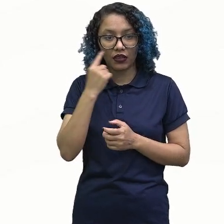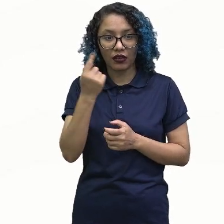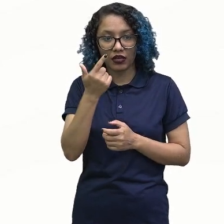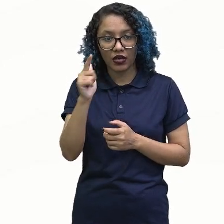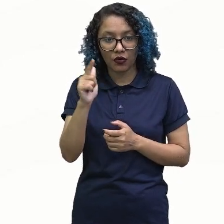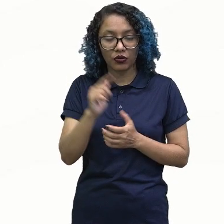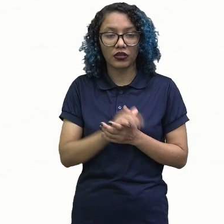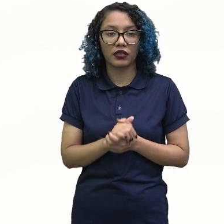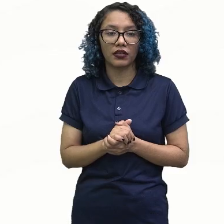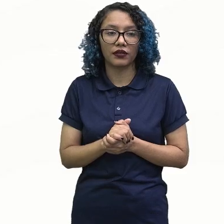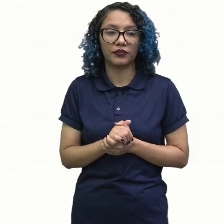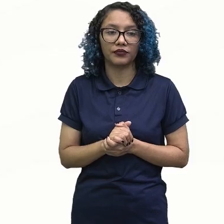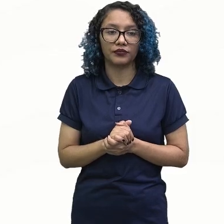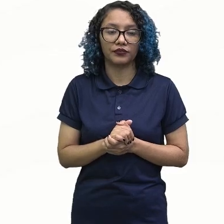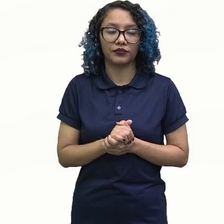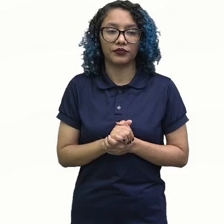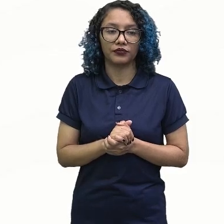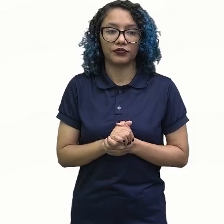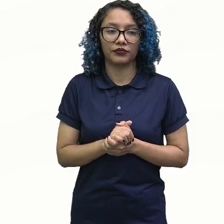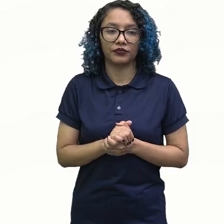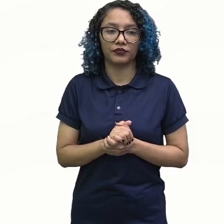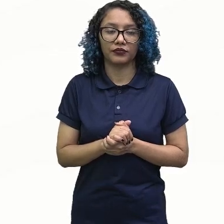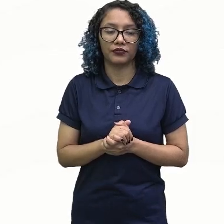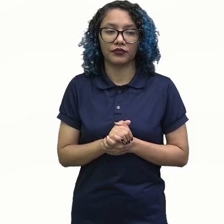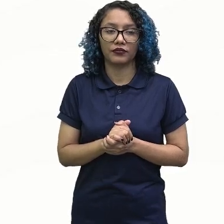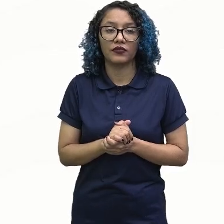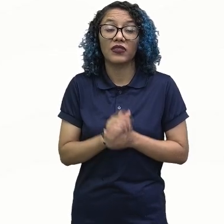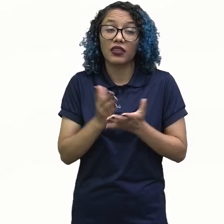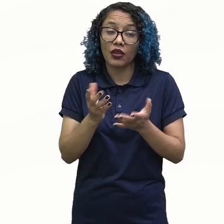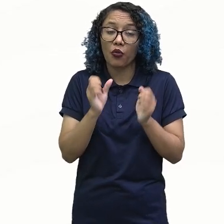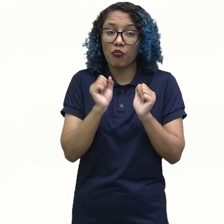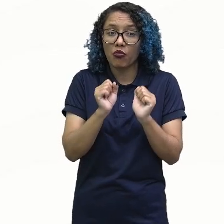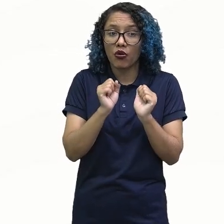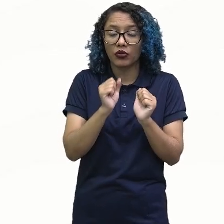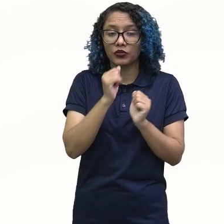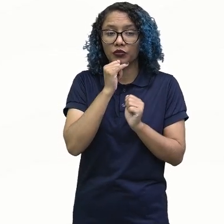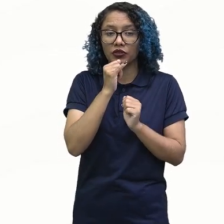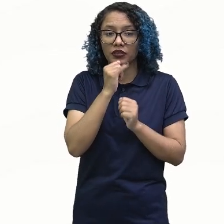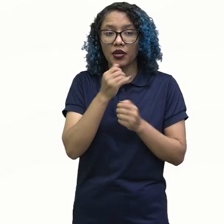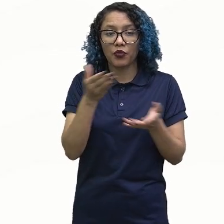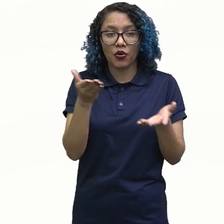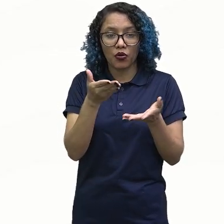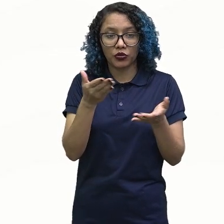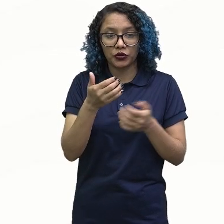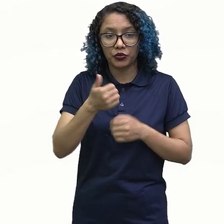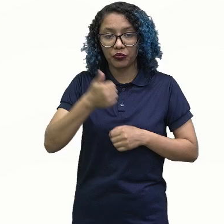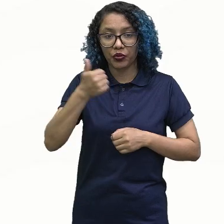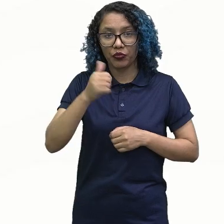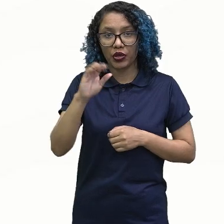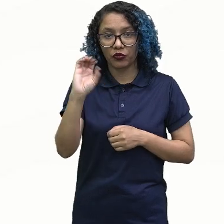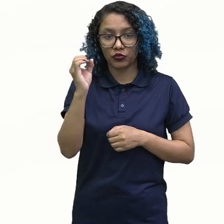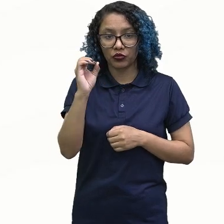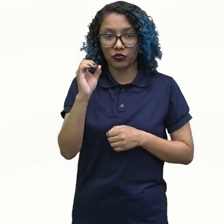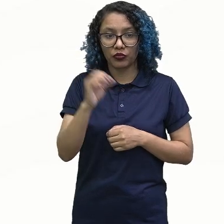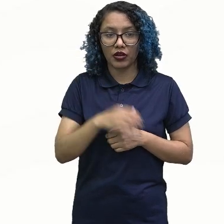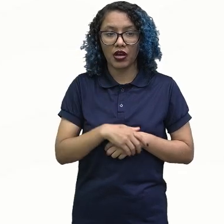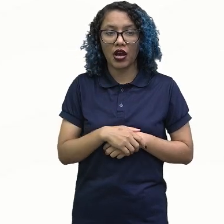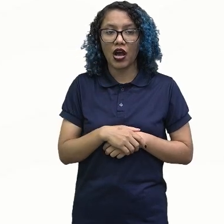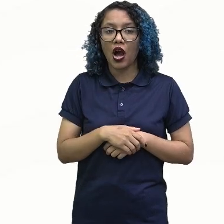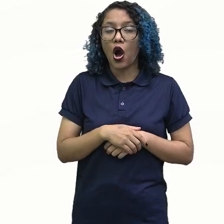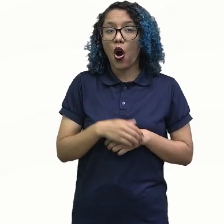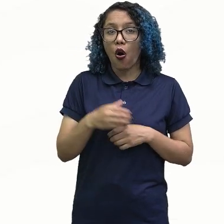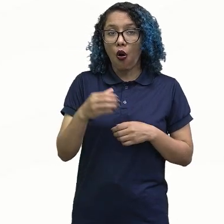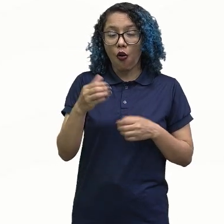são 11 de outubro. Então, você tem a possibilidade de colocar, né? Hoje é 1º de outubro, você não vai colocar hoje é 2º de outubro,